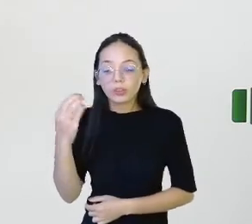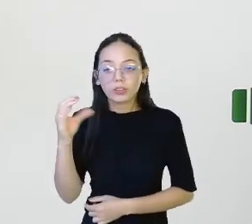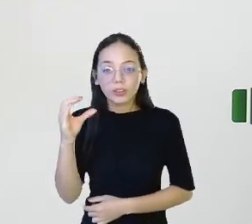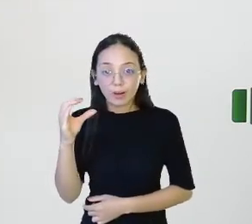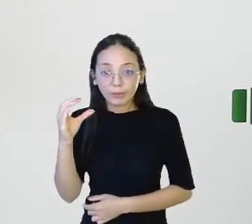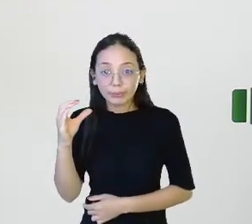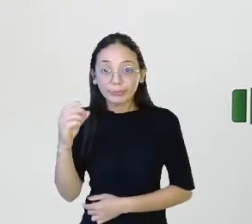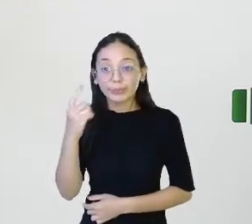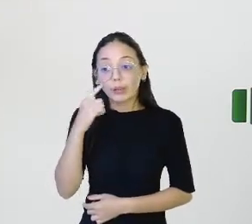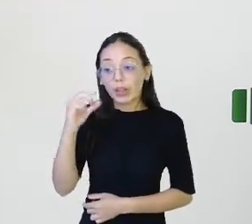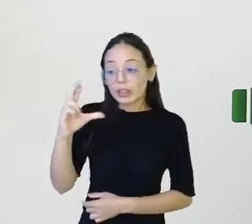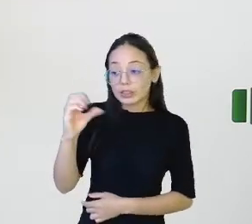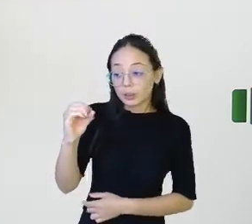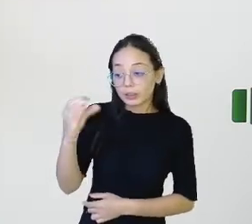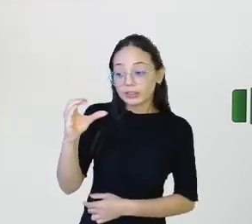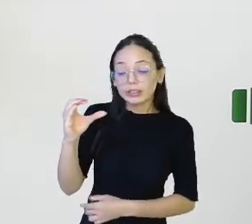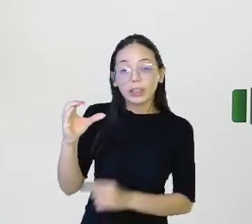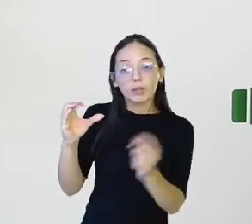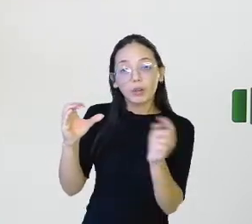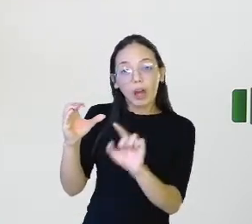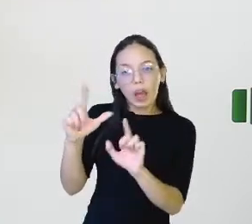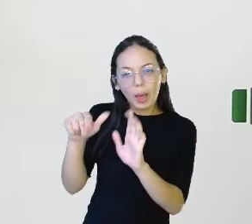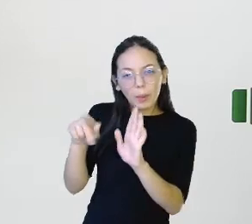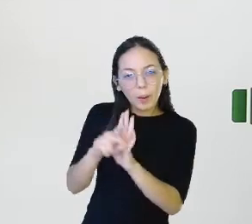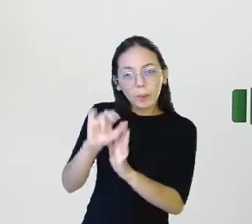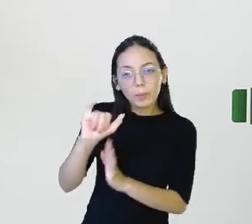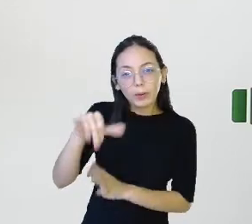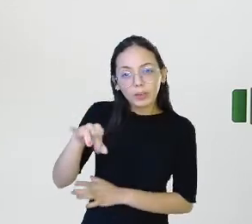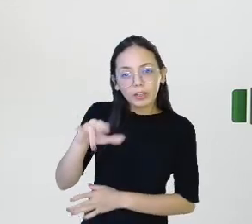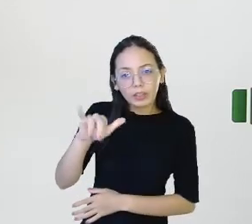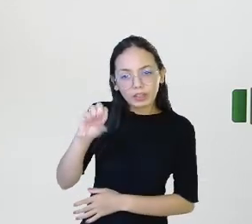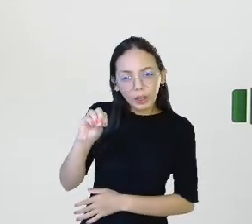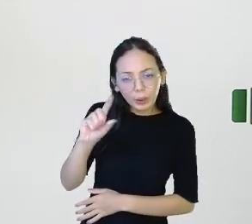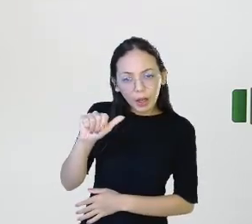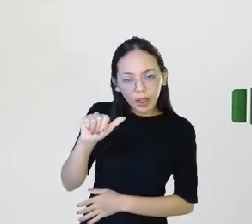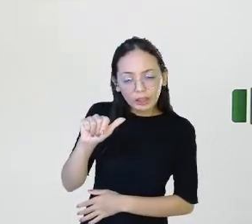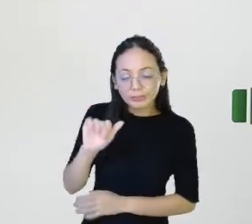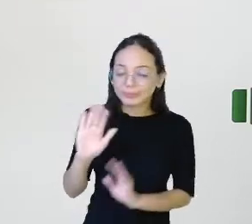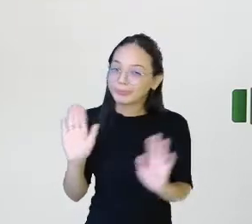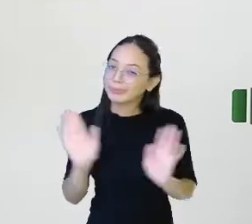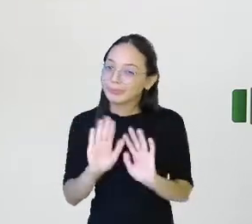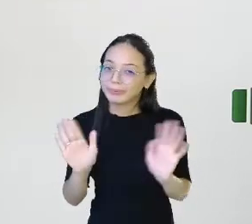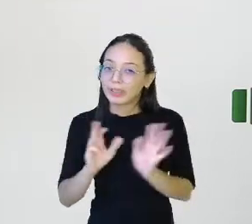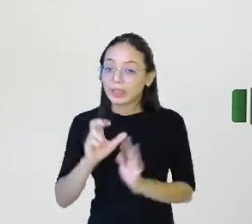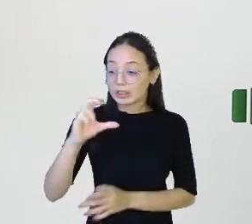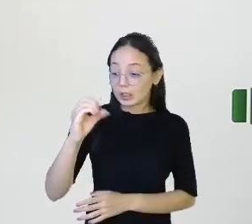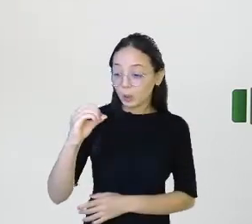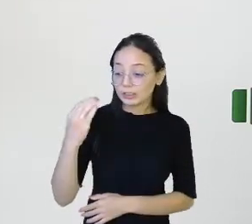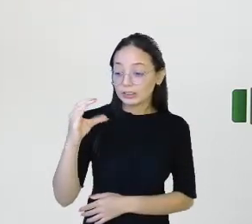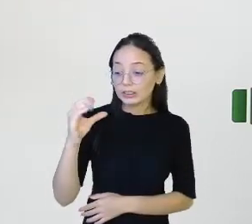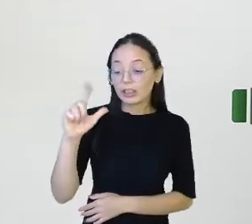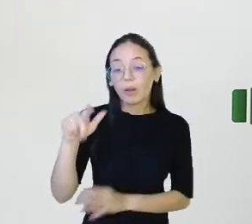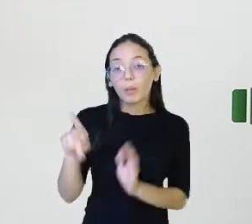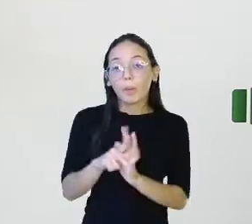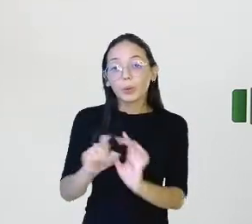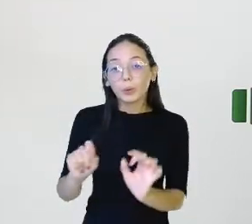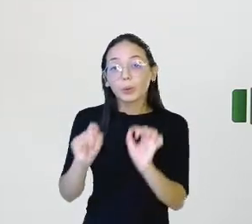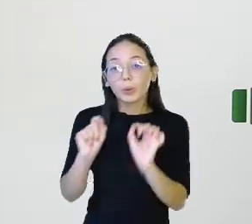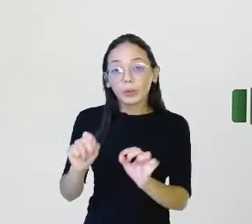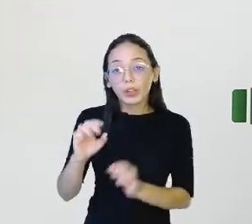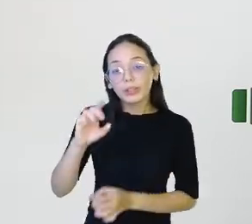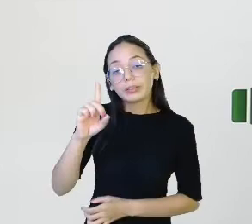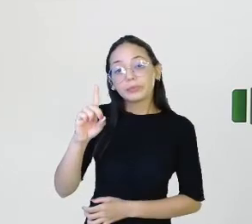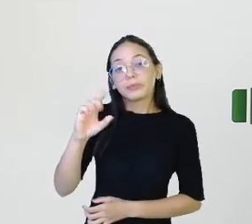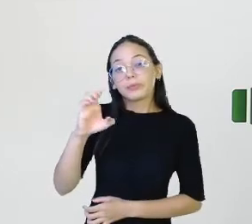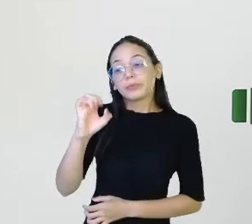R$10,50. Esses 50 centavos é inteiro? De jeito nenhum. Esses 50 centavos são os decimais, ou seja,